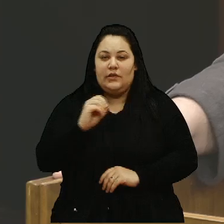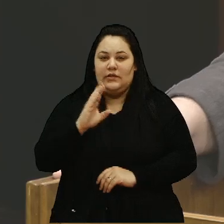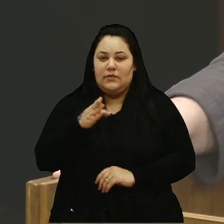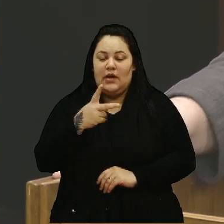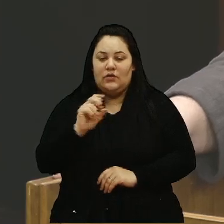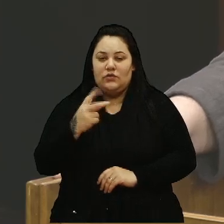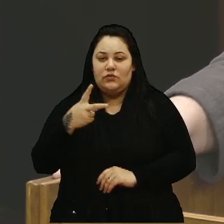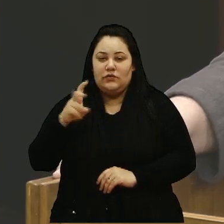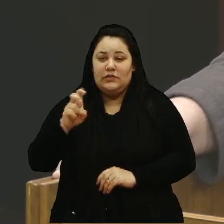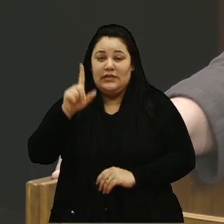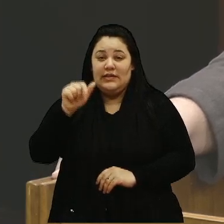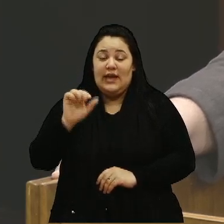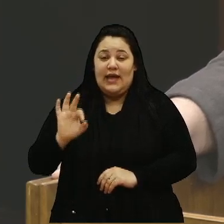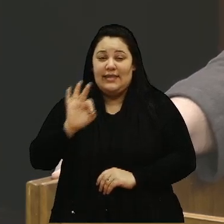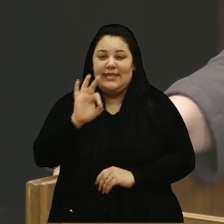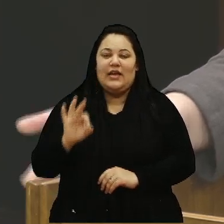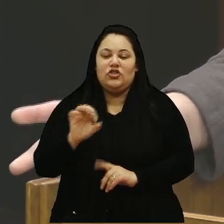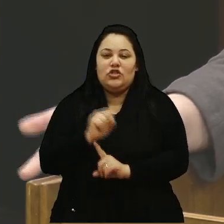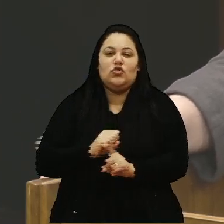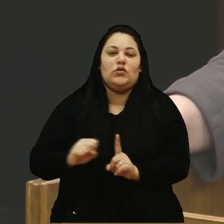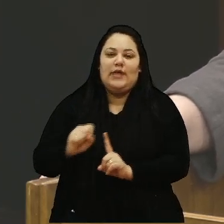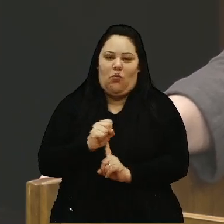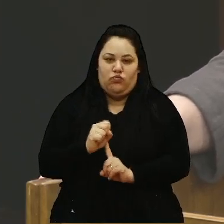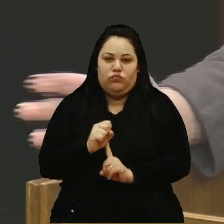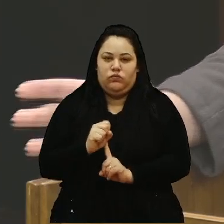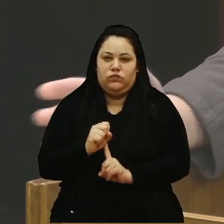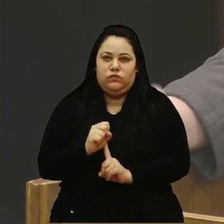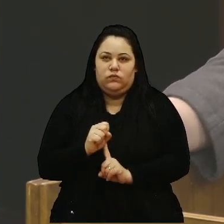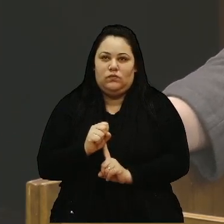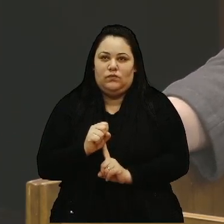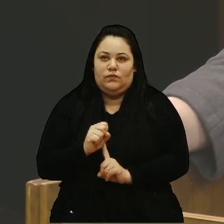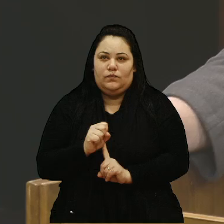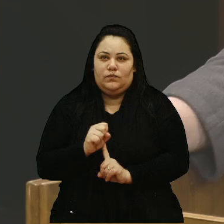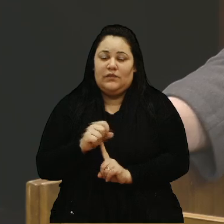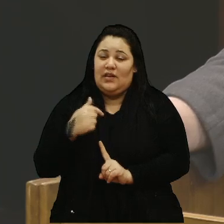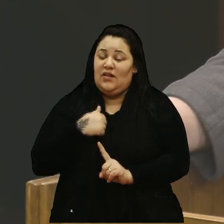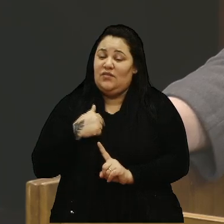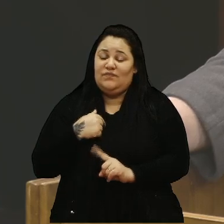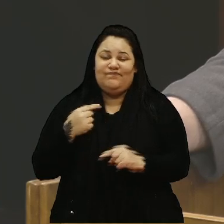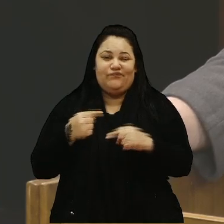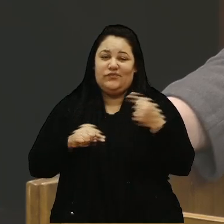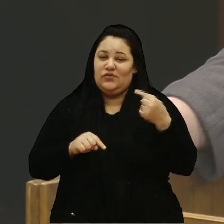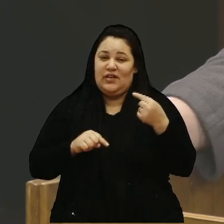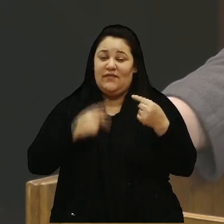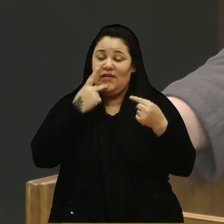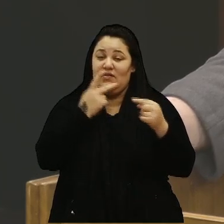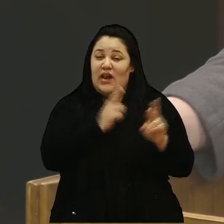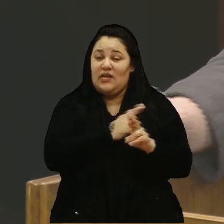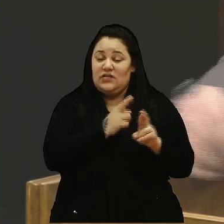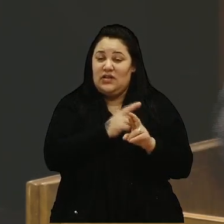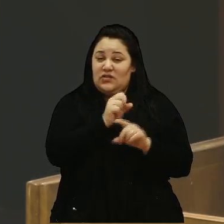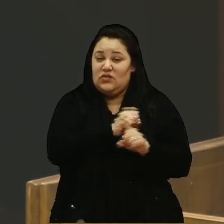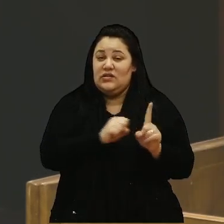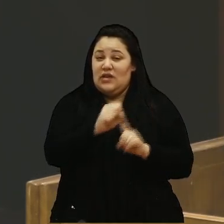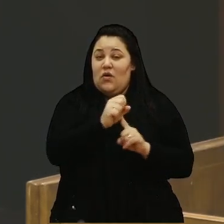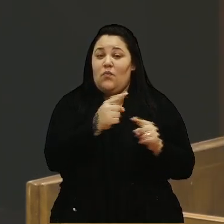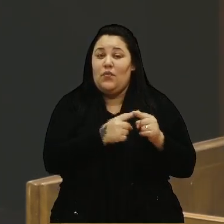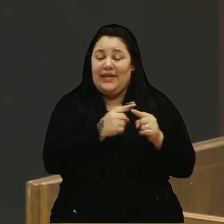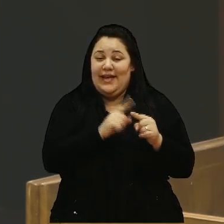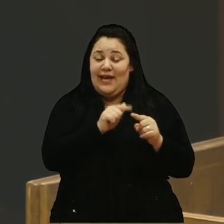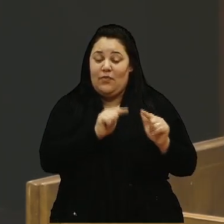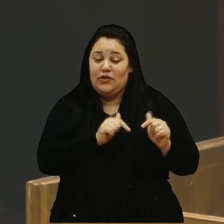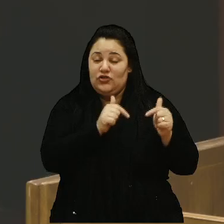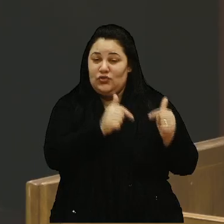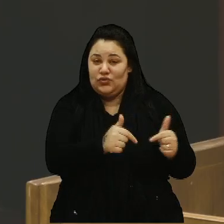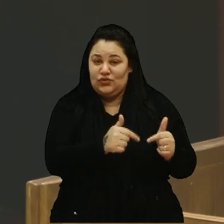seria a tarifa social. Em que pese o fato de eu ter as minhas discordâncias com essa questão da tarifa social, por considerar que é uma medida,